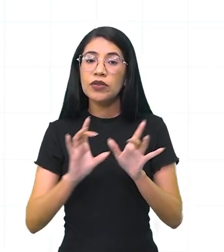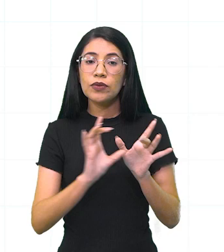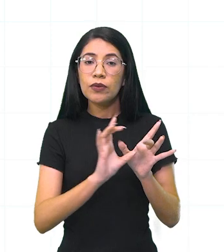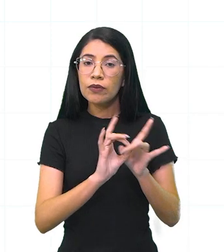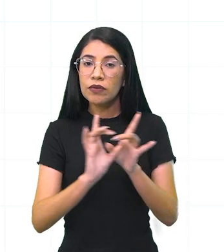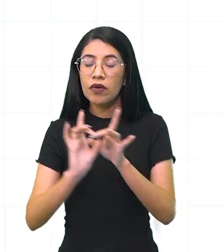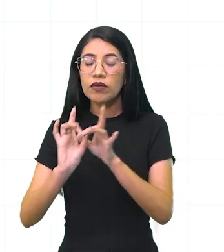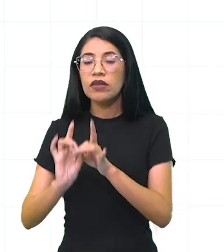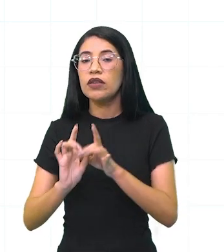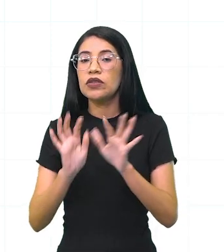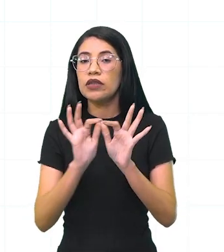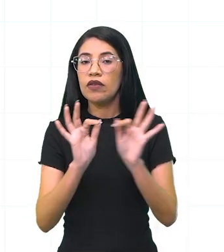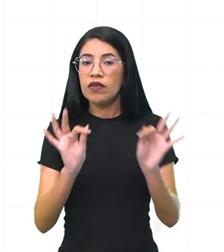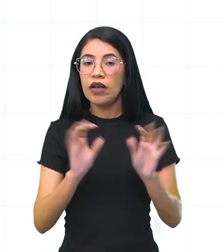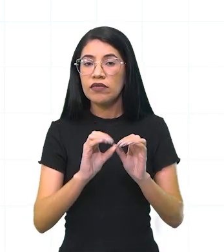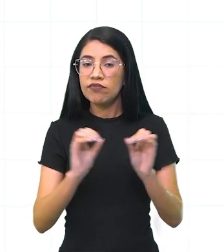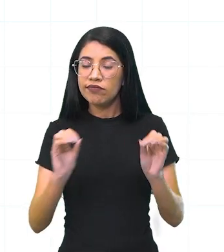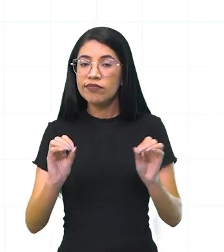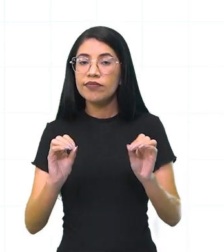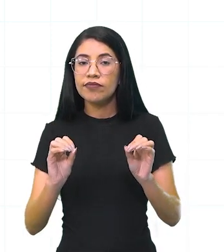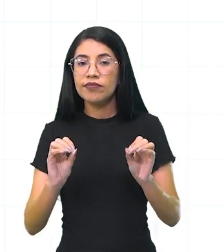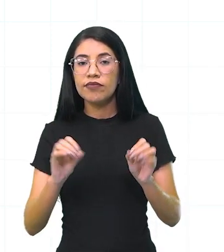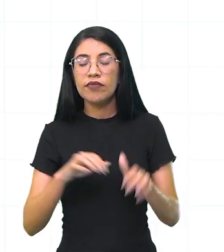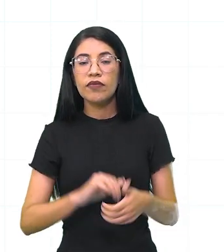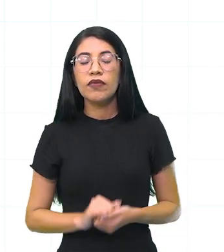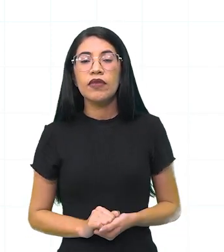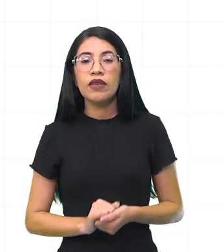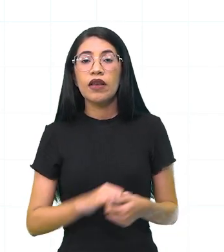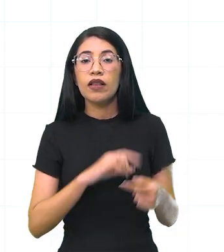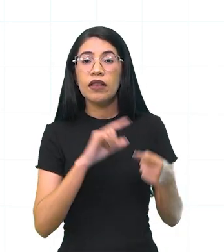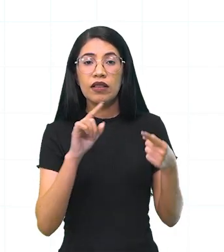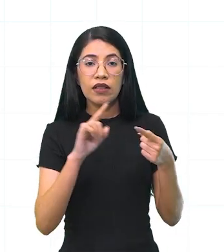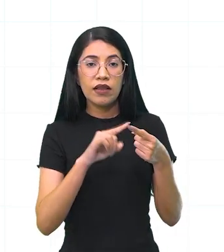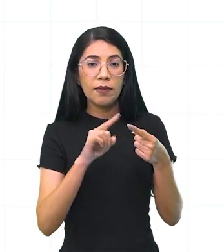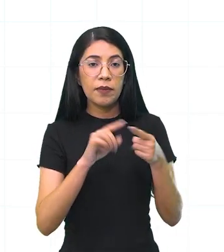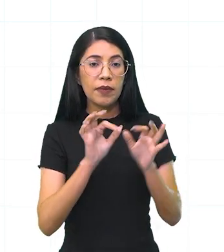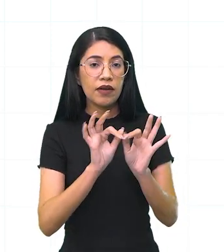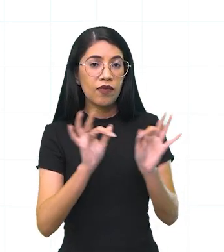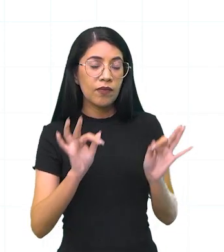expressa na oração, tá? Então, no primeiro